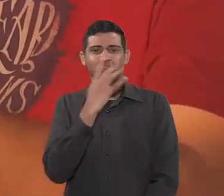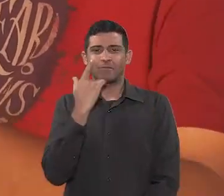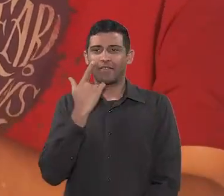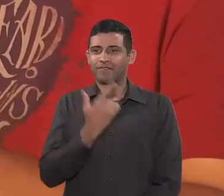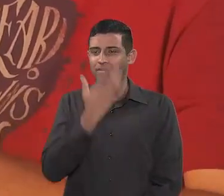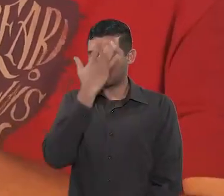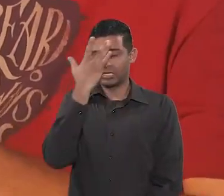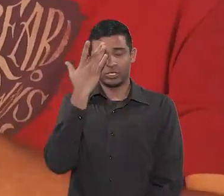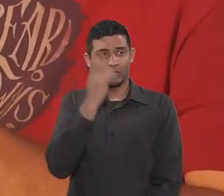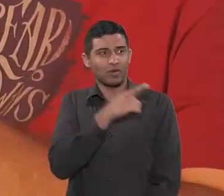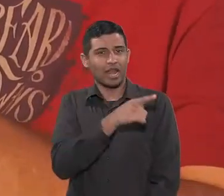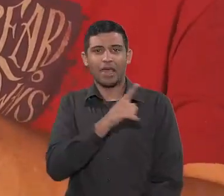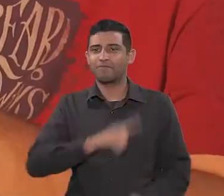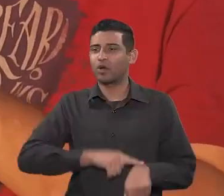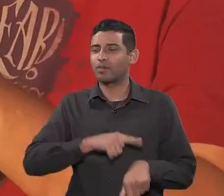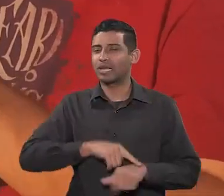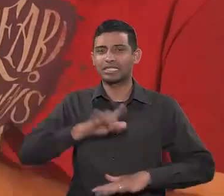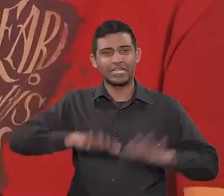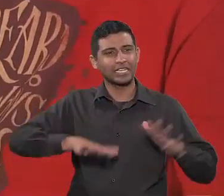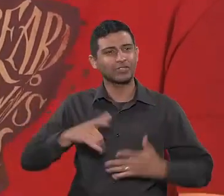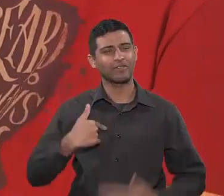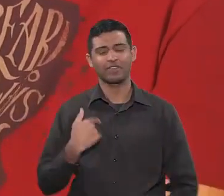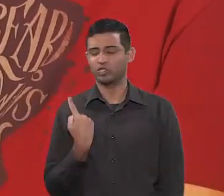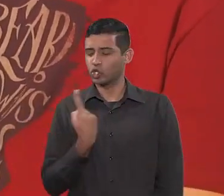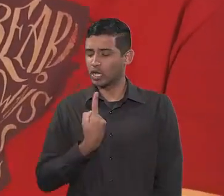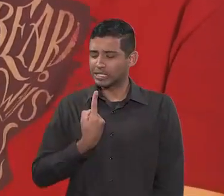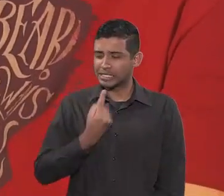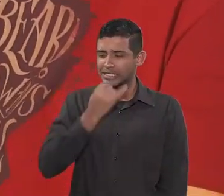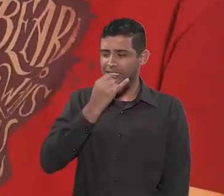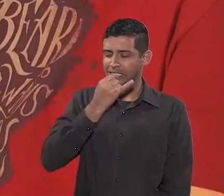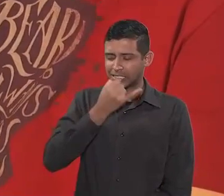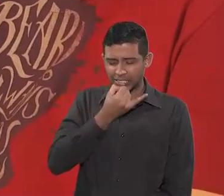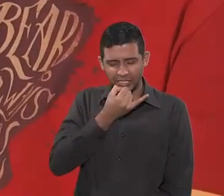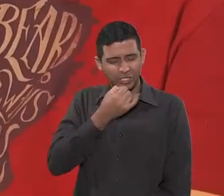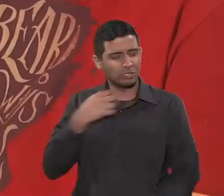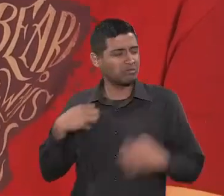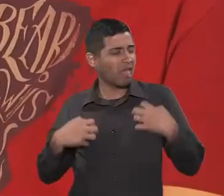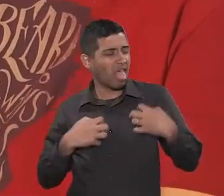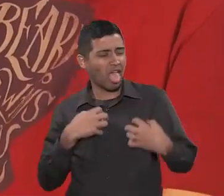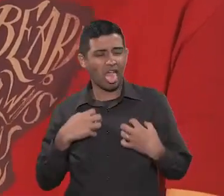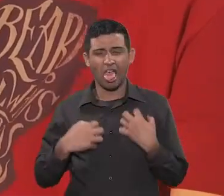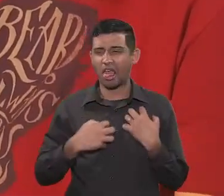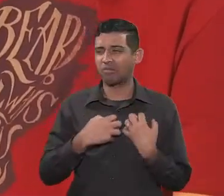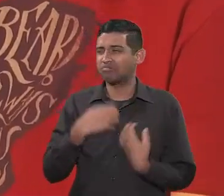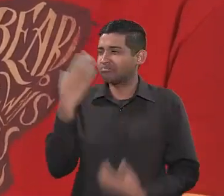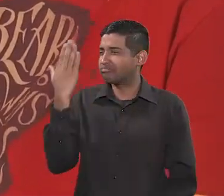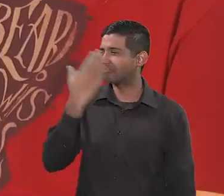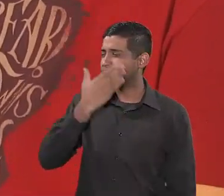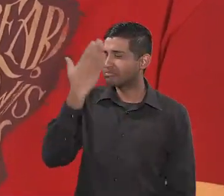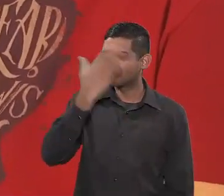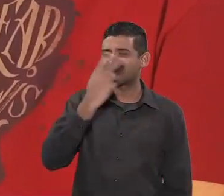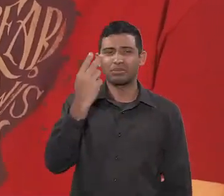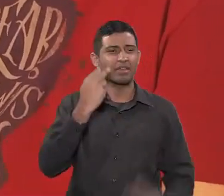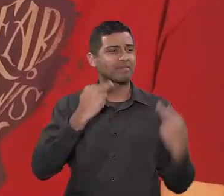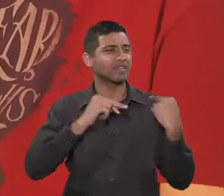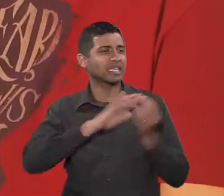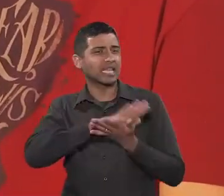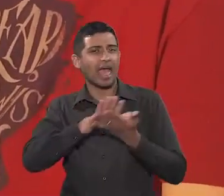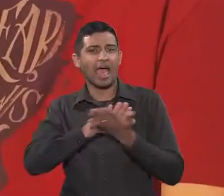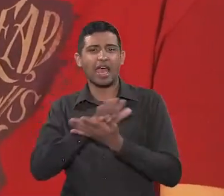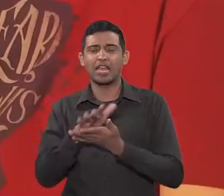está no momento ali, às vezes de solidão, sozinha, se sentindo invisível, muitas vezes invisível mesmo, né? E sem ninguém